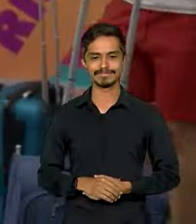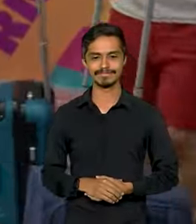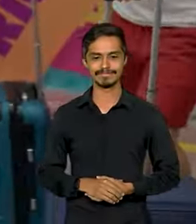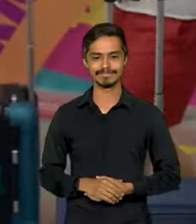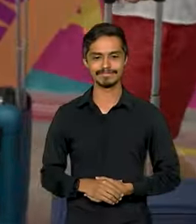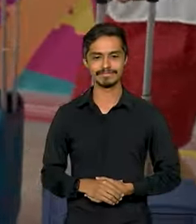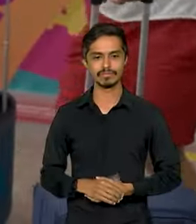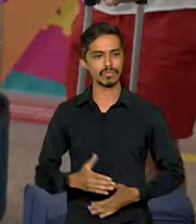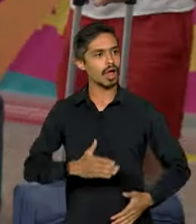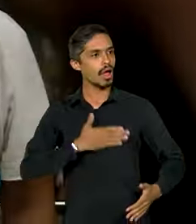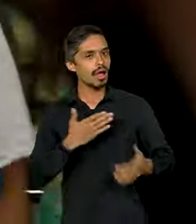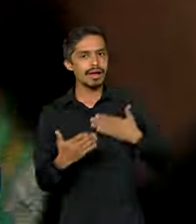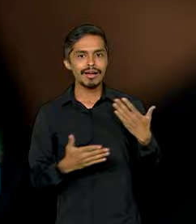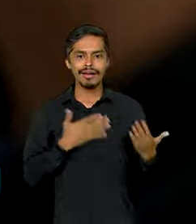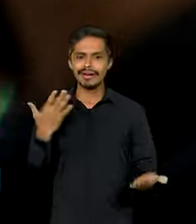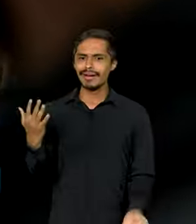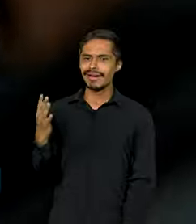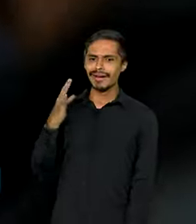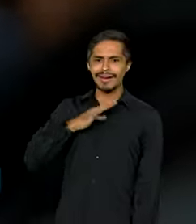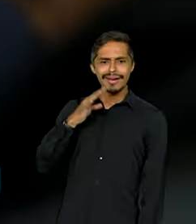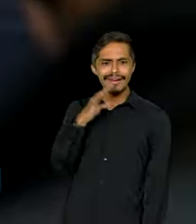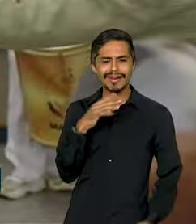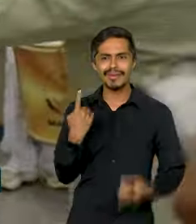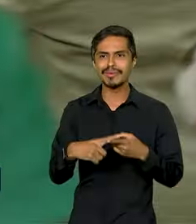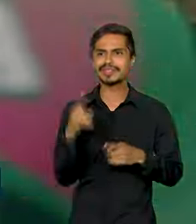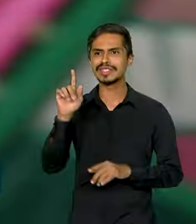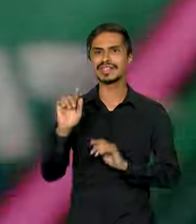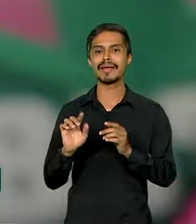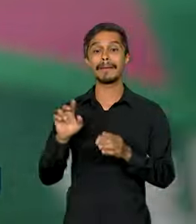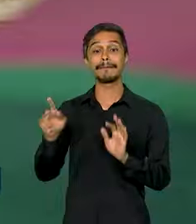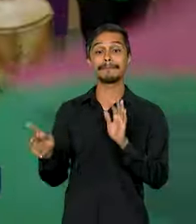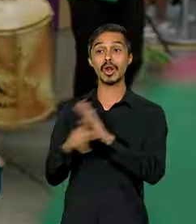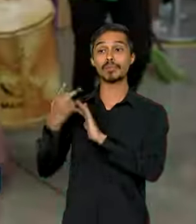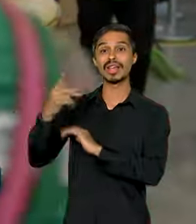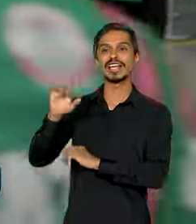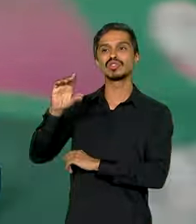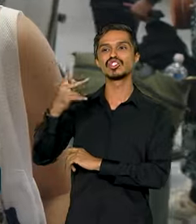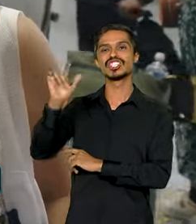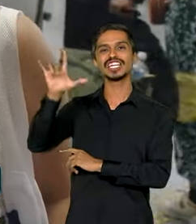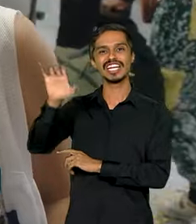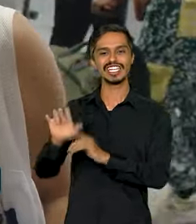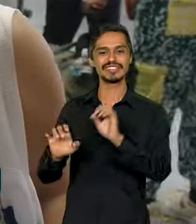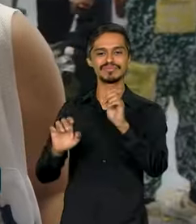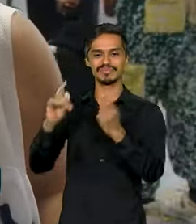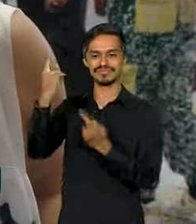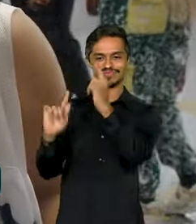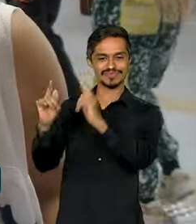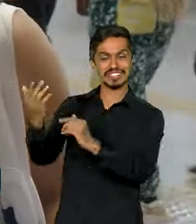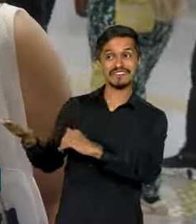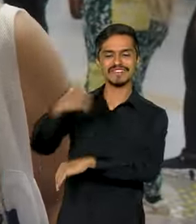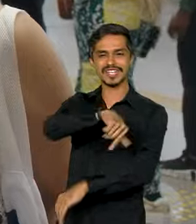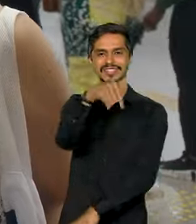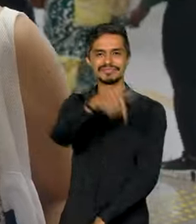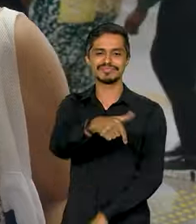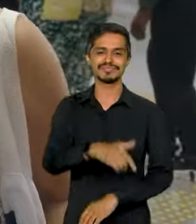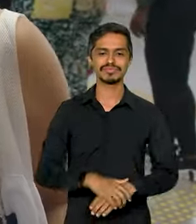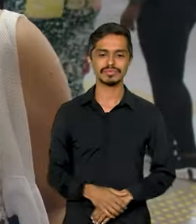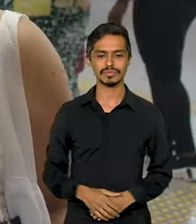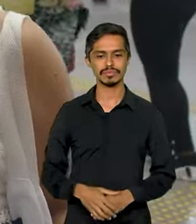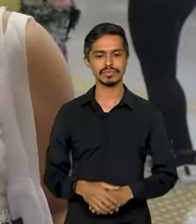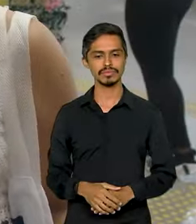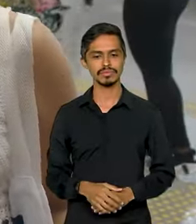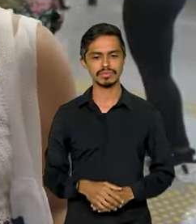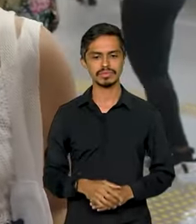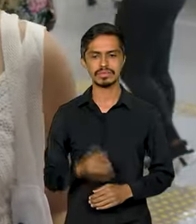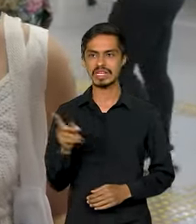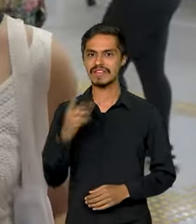Uma surpresa a mais para este casal que veio do Chile aproveitar o carnaval brasileiro. Sempre hemos visto Brasil como um país muito grande,